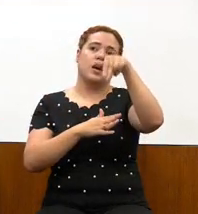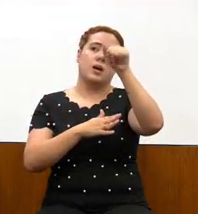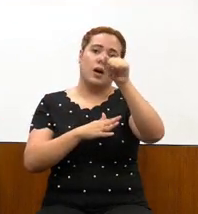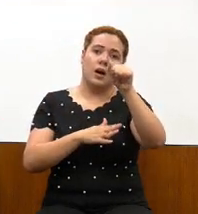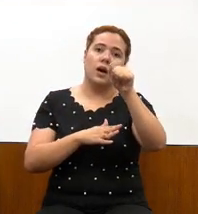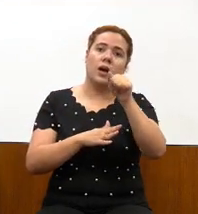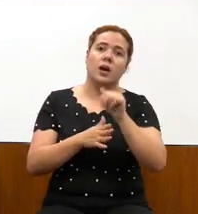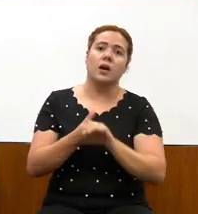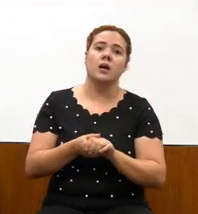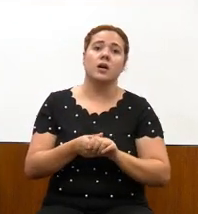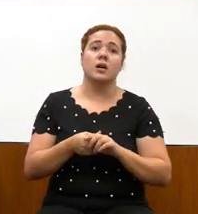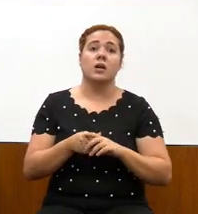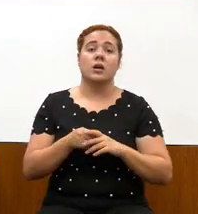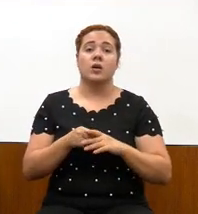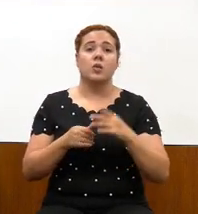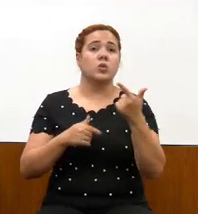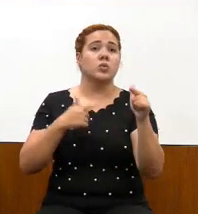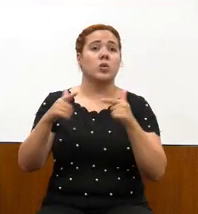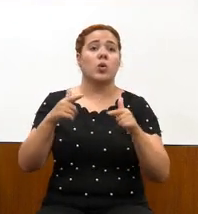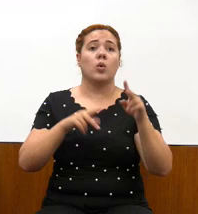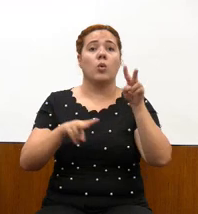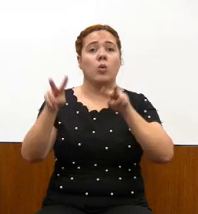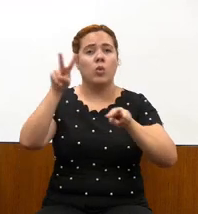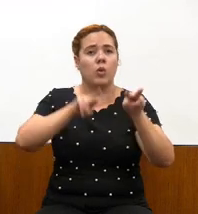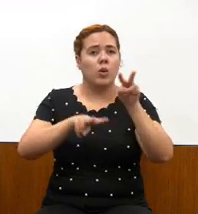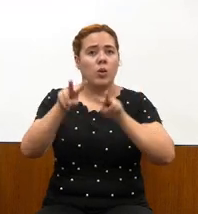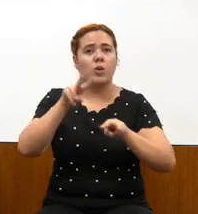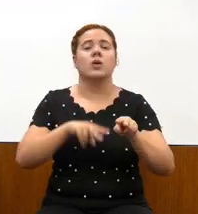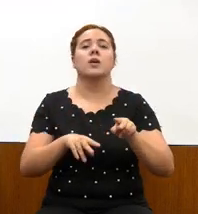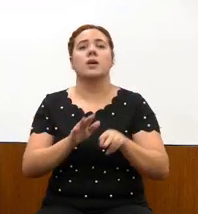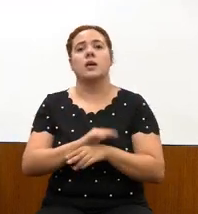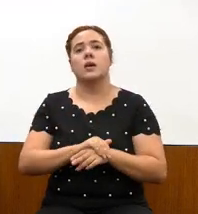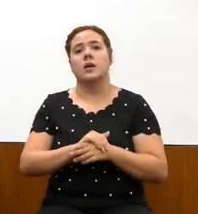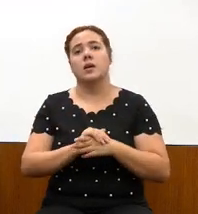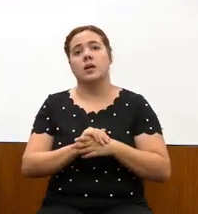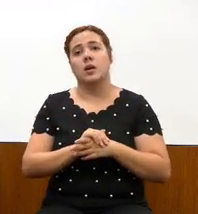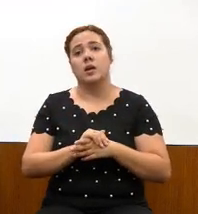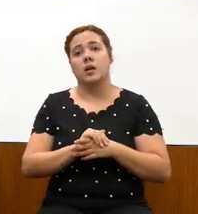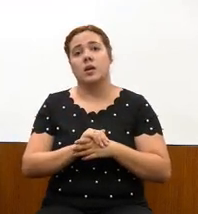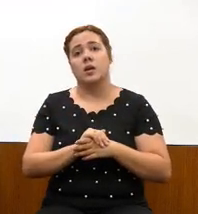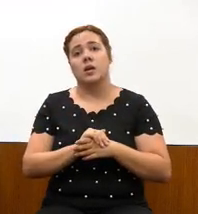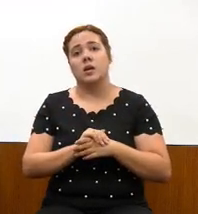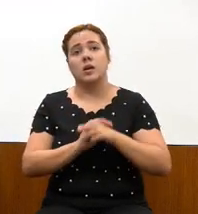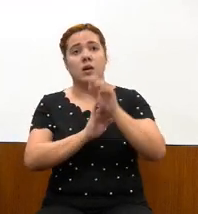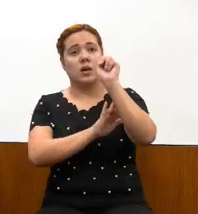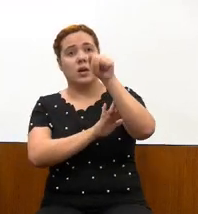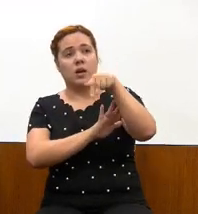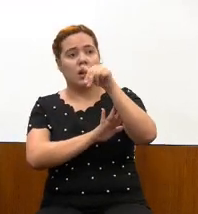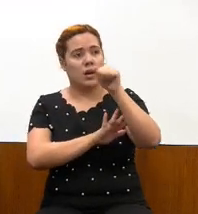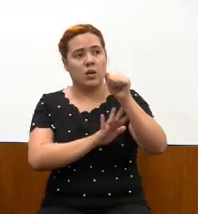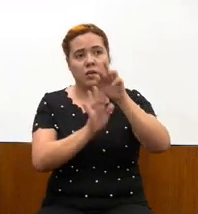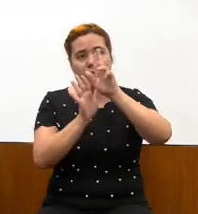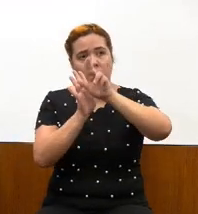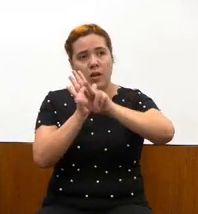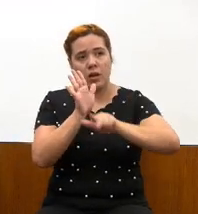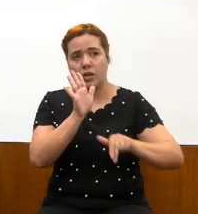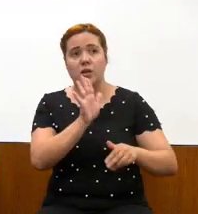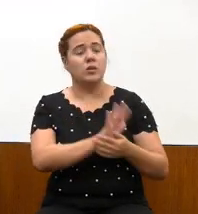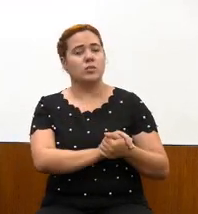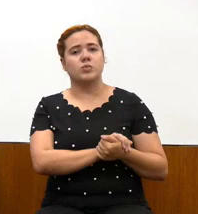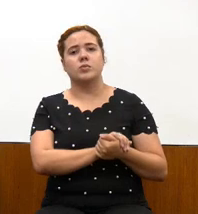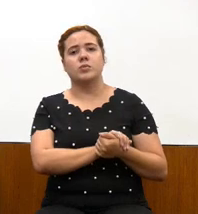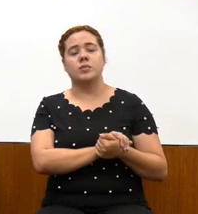Cristina e aos consultores Ellen Alckmin, Cristiane Ribeiro, Ana Carolina Caldeira, Ana